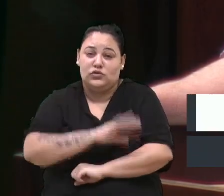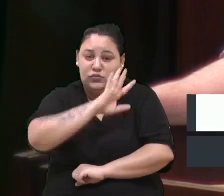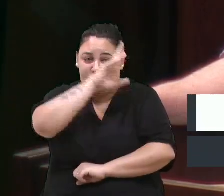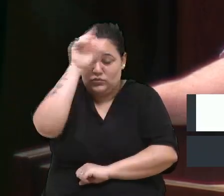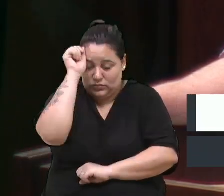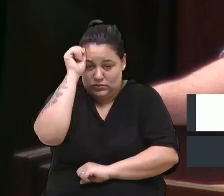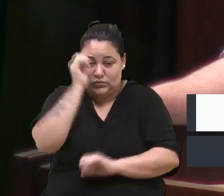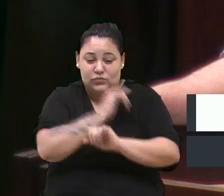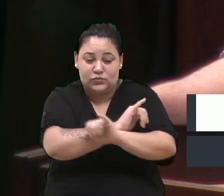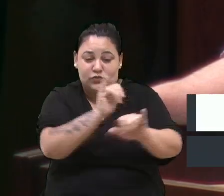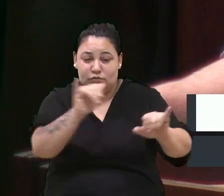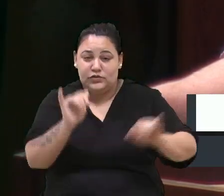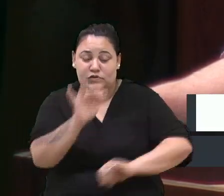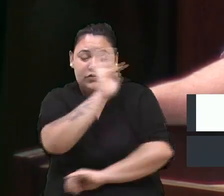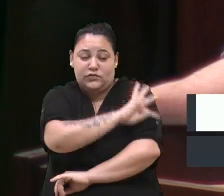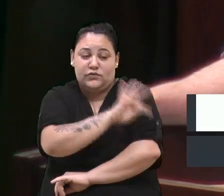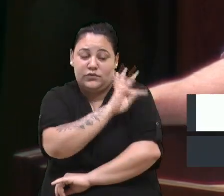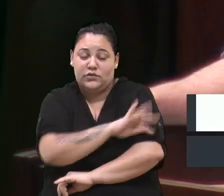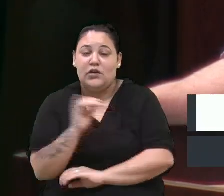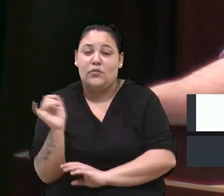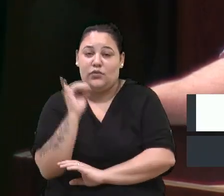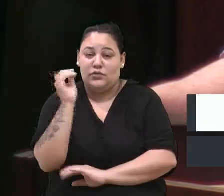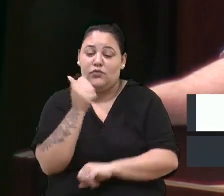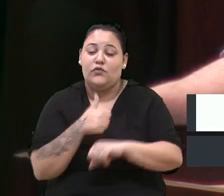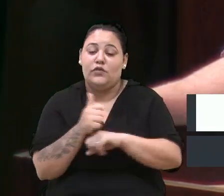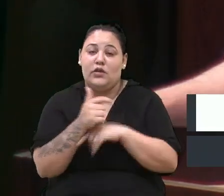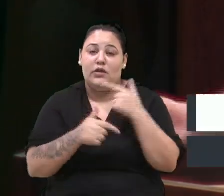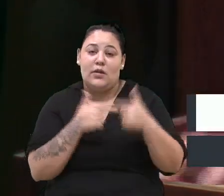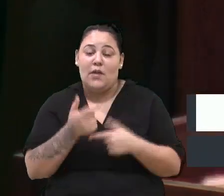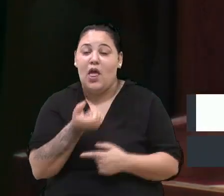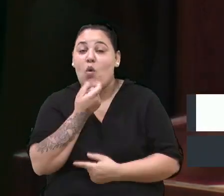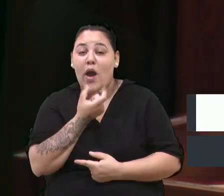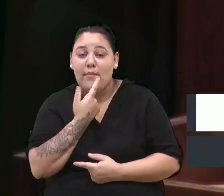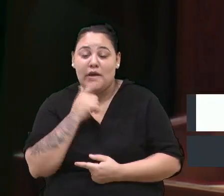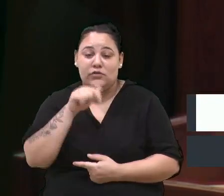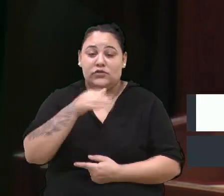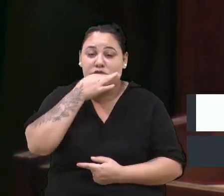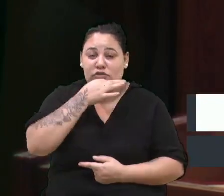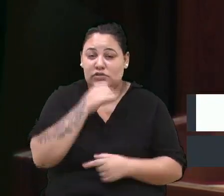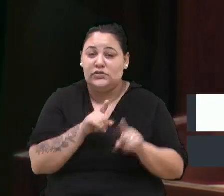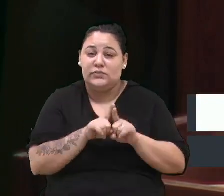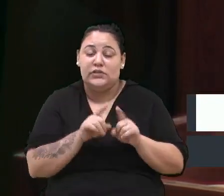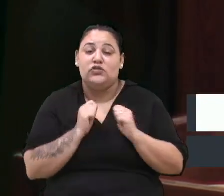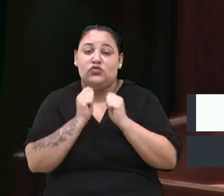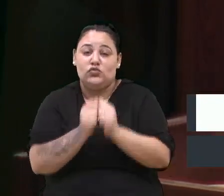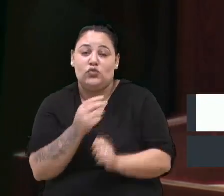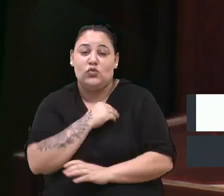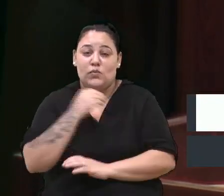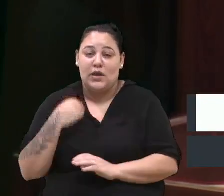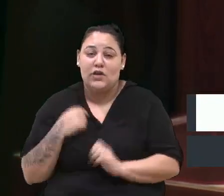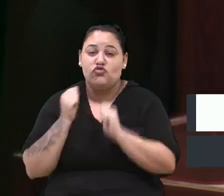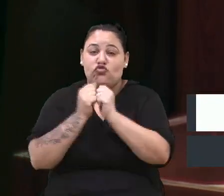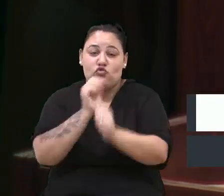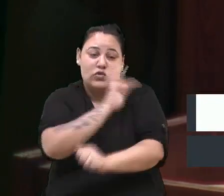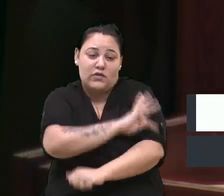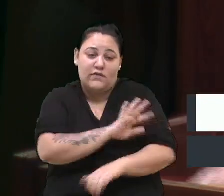Propagandista Farmacêutico, importante categoria que trabalha com medicamentos, com os médicos, com as